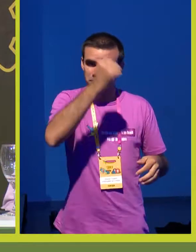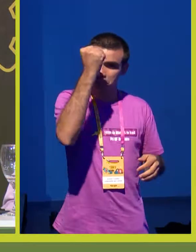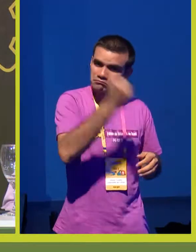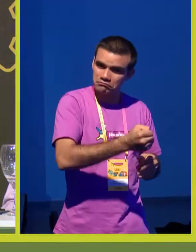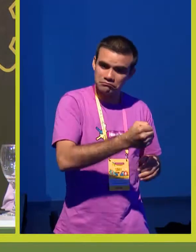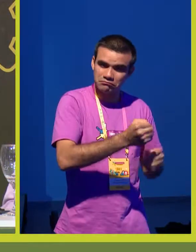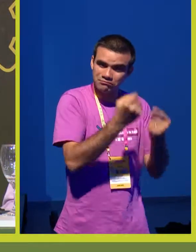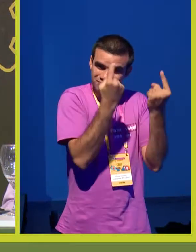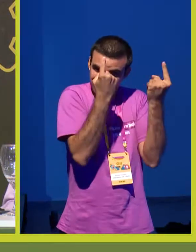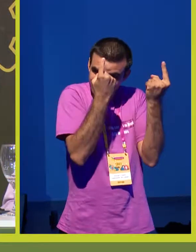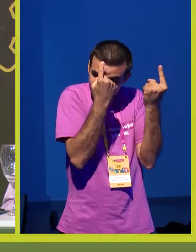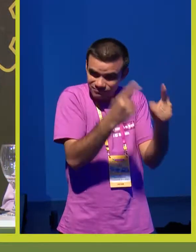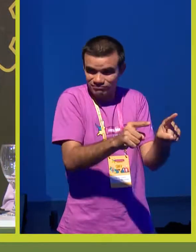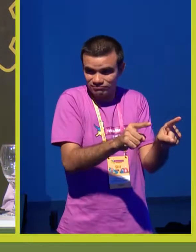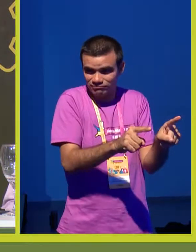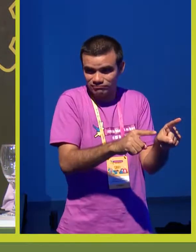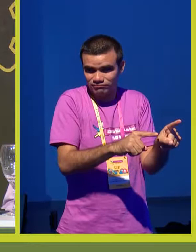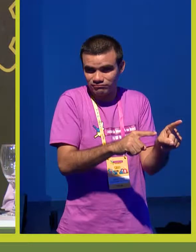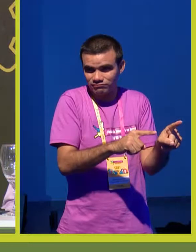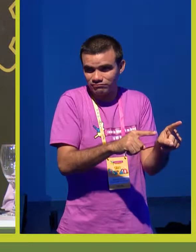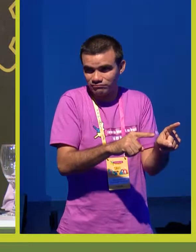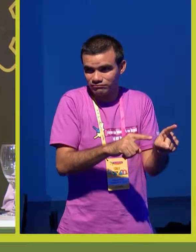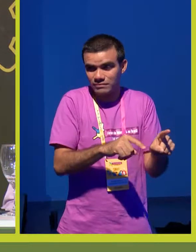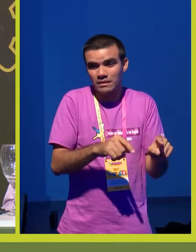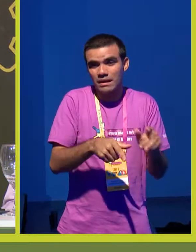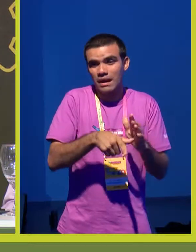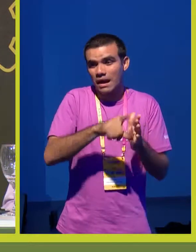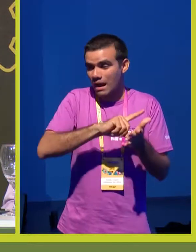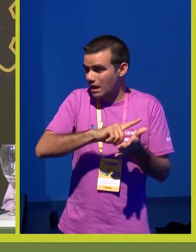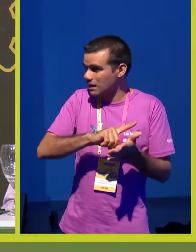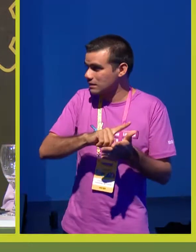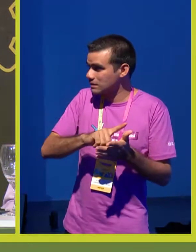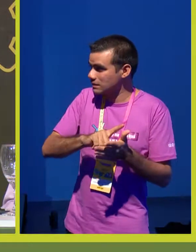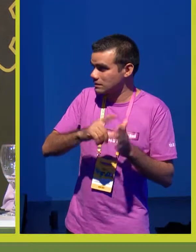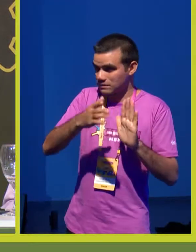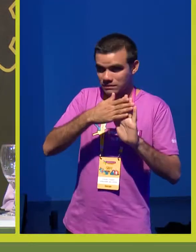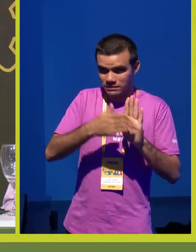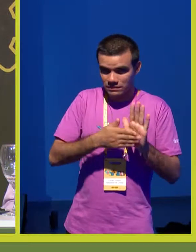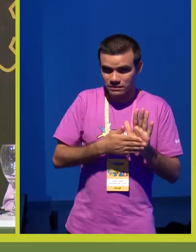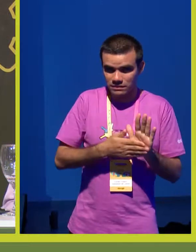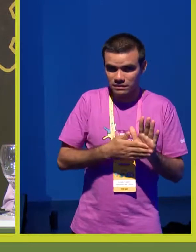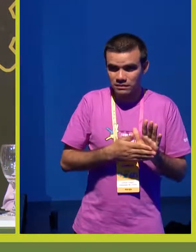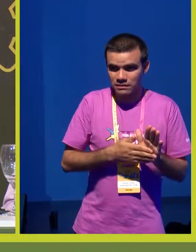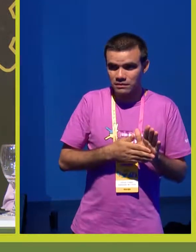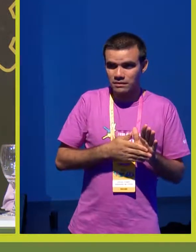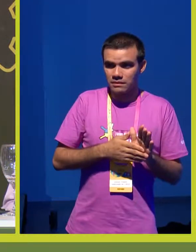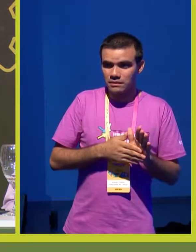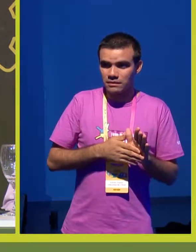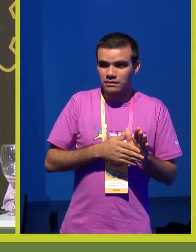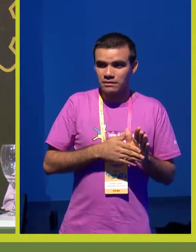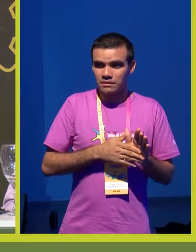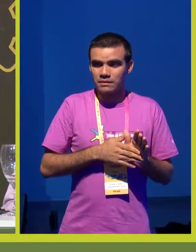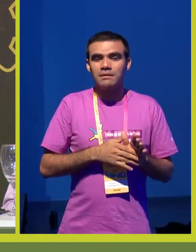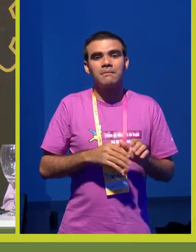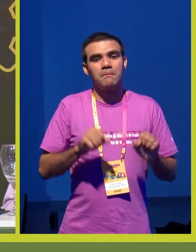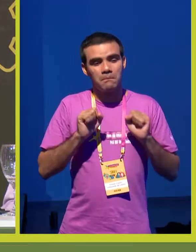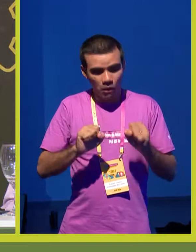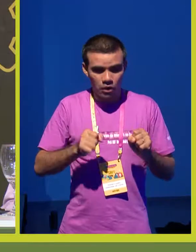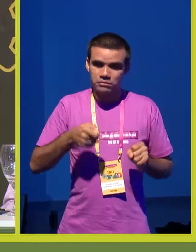dolo, mesmo antes do trânsito injulgado da decisão condenatória, seriam submetidos